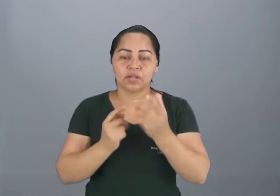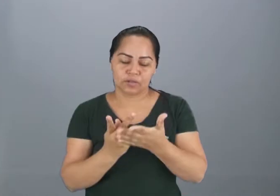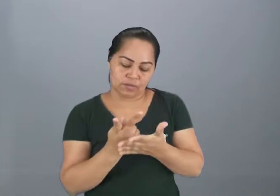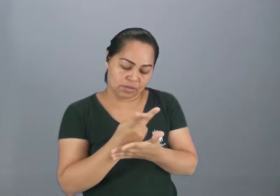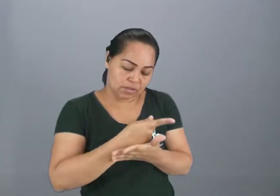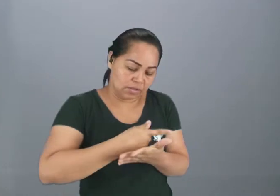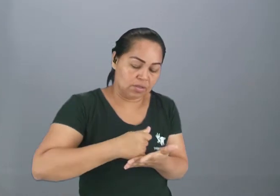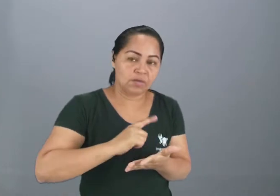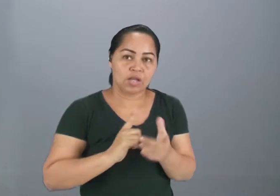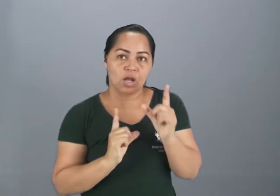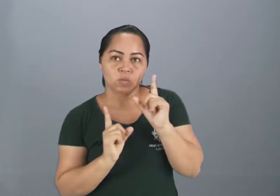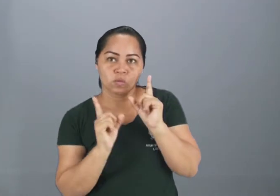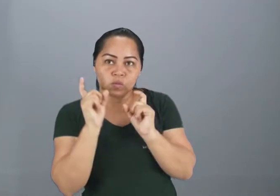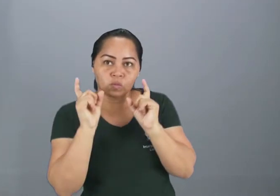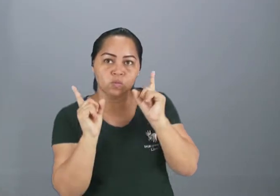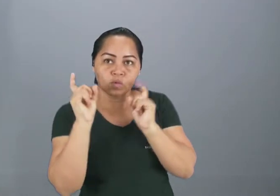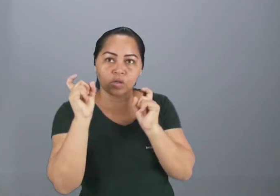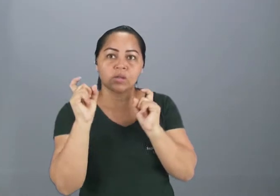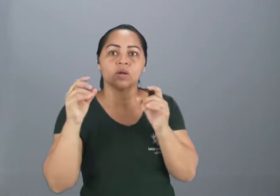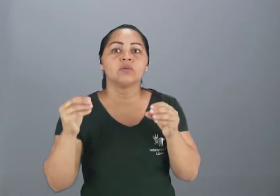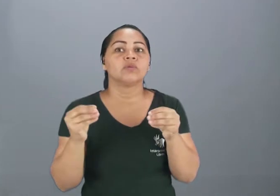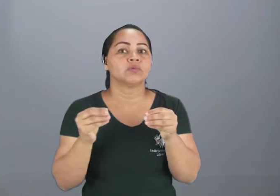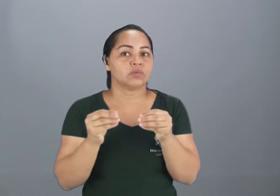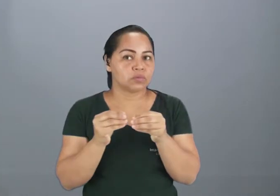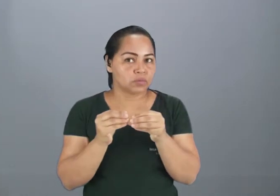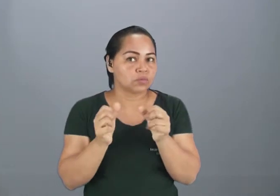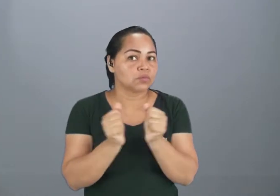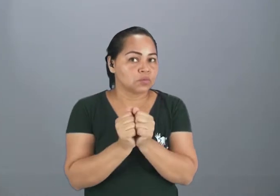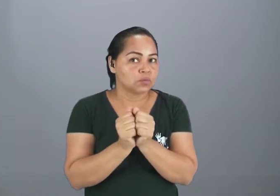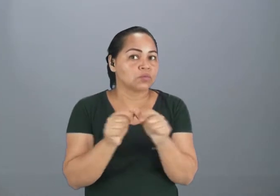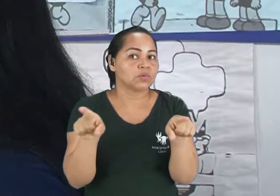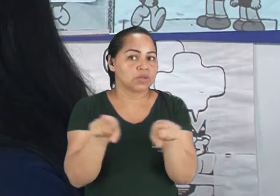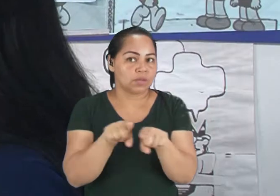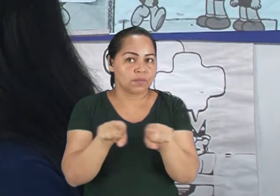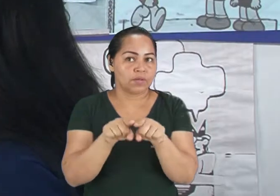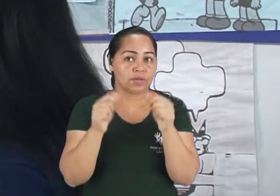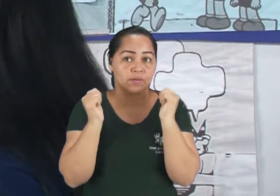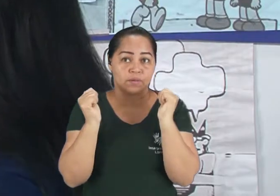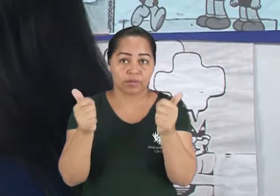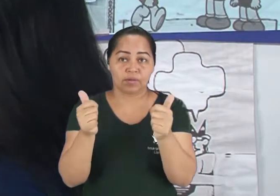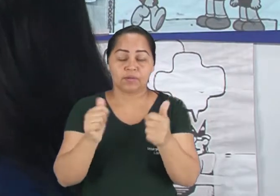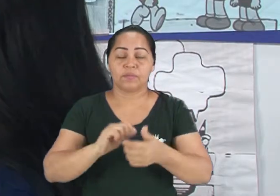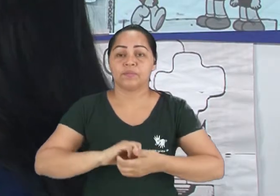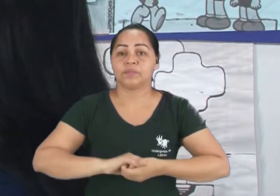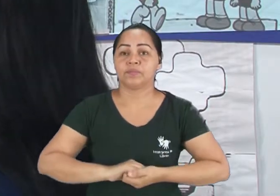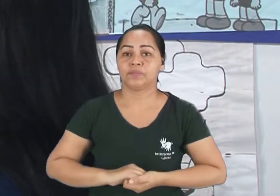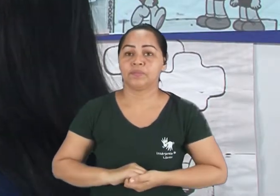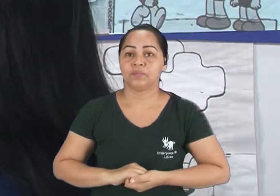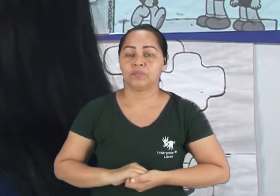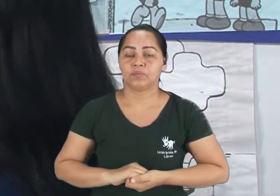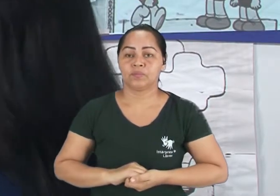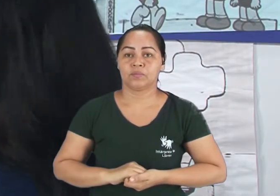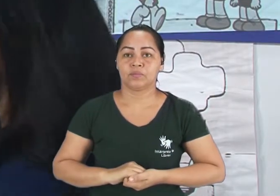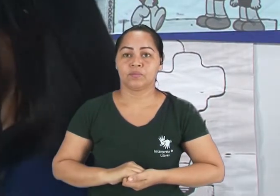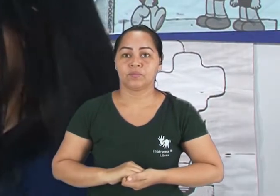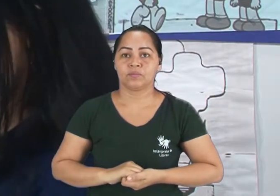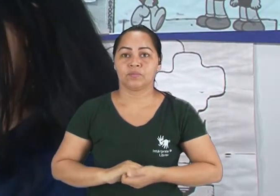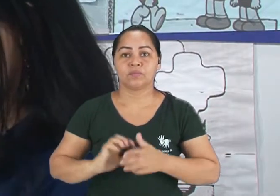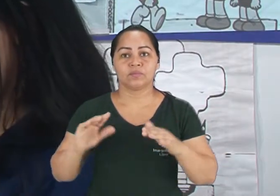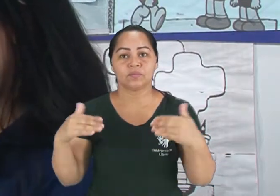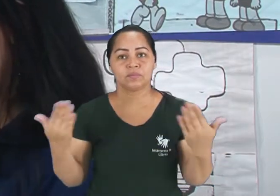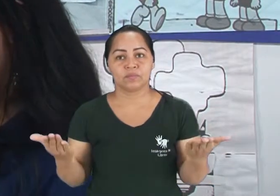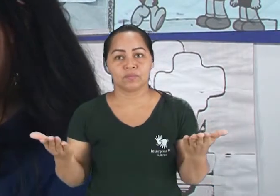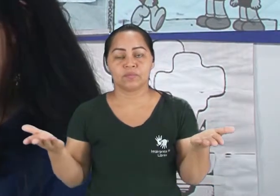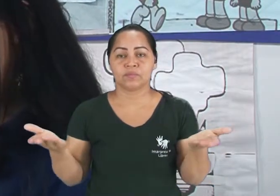expressões, são fundamentais na mensagem que a gente quer transmitir, tá? Então, ó, a gente fez isso